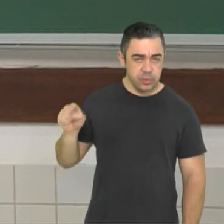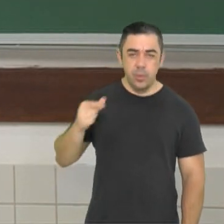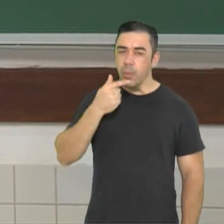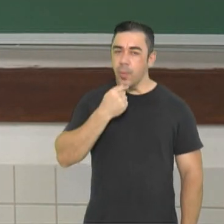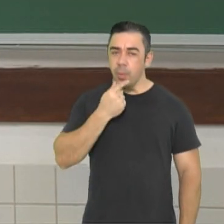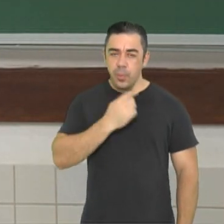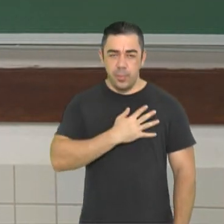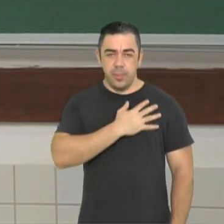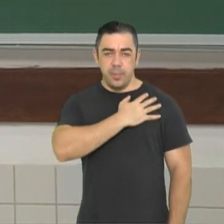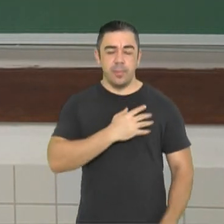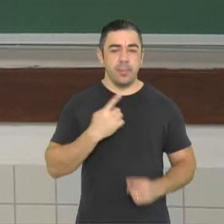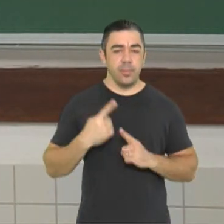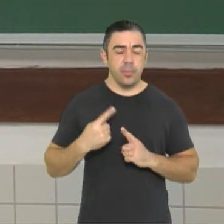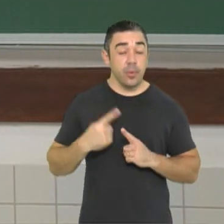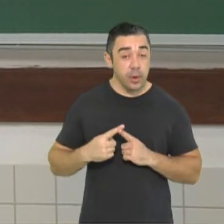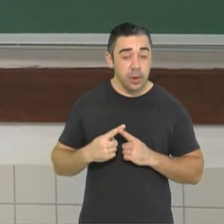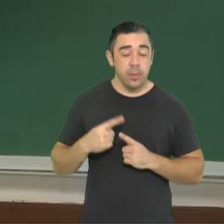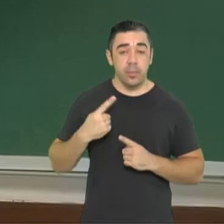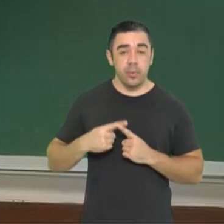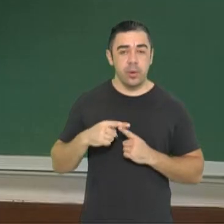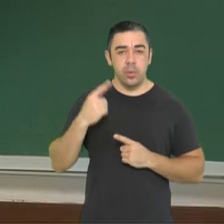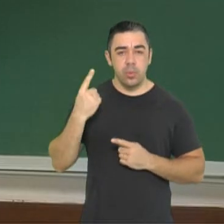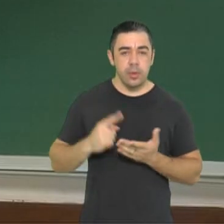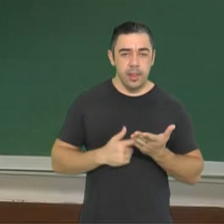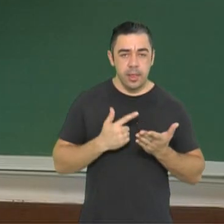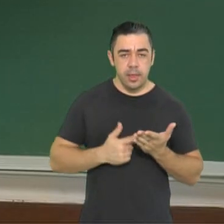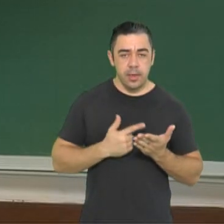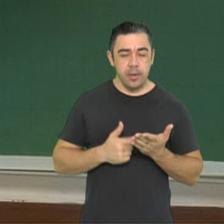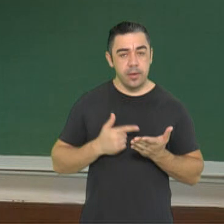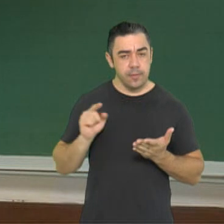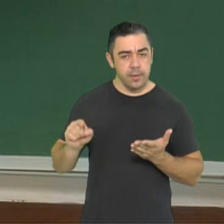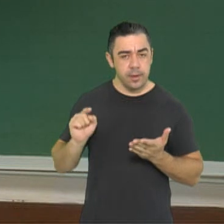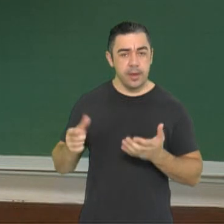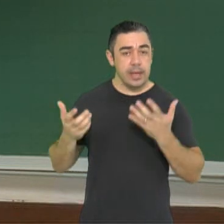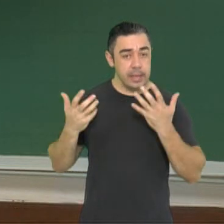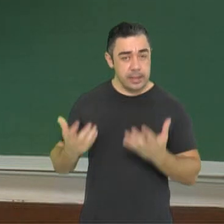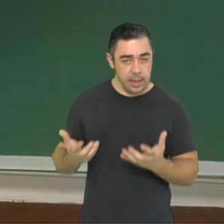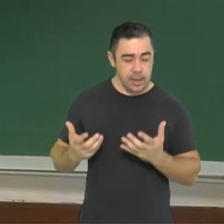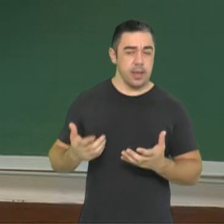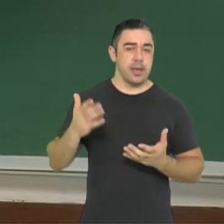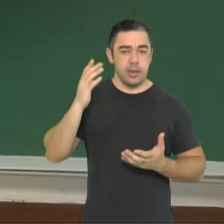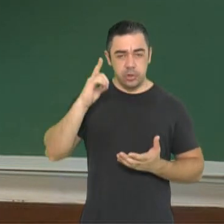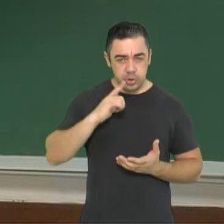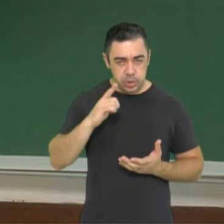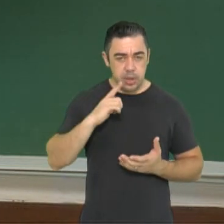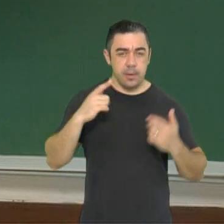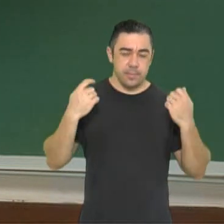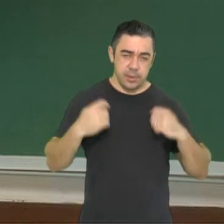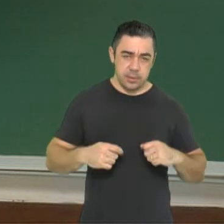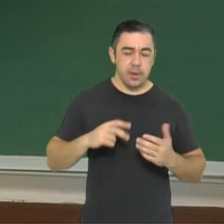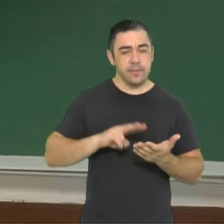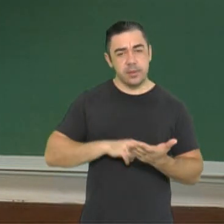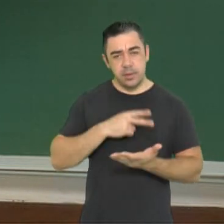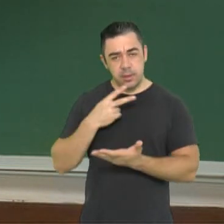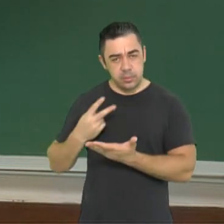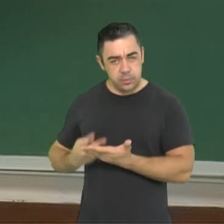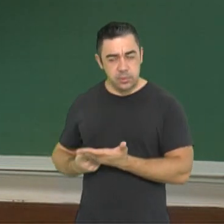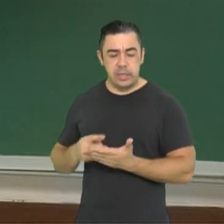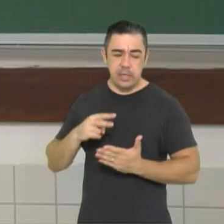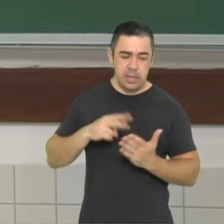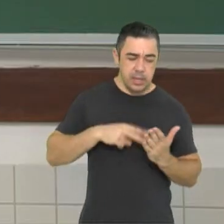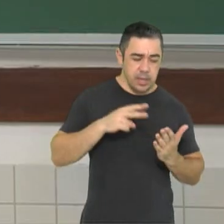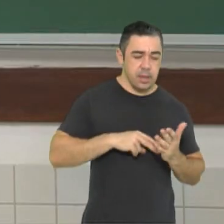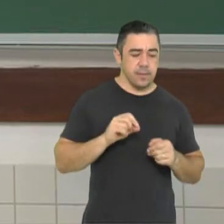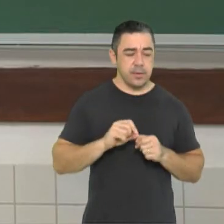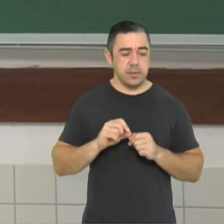por conta do quê? Tudo por conta de um livro que essa pessoa tinha e precisava ali ler,